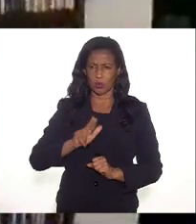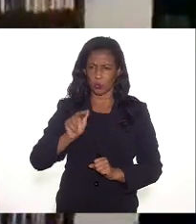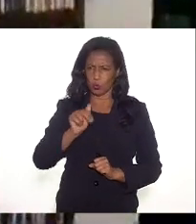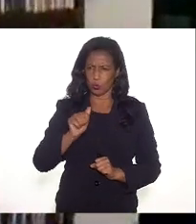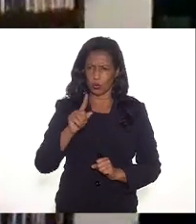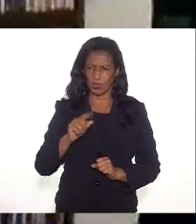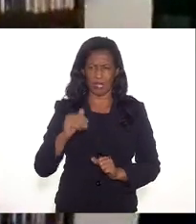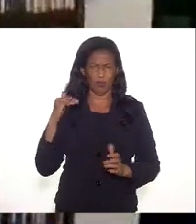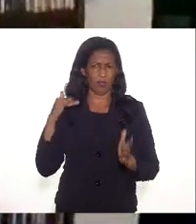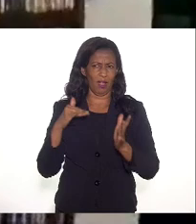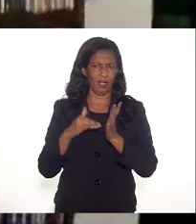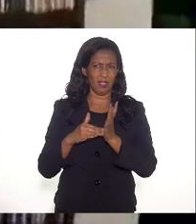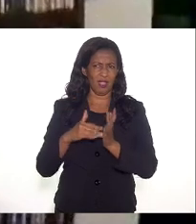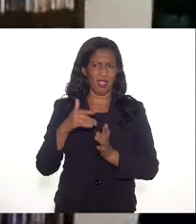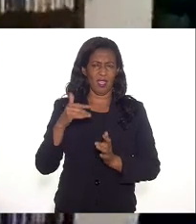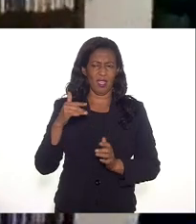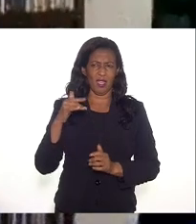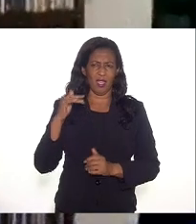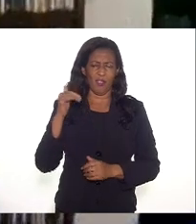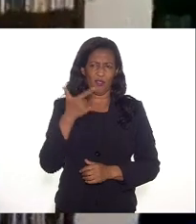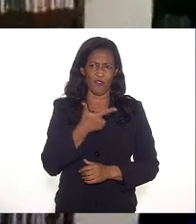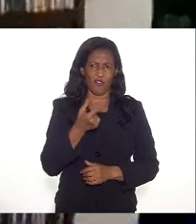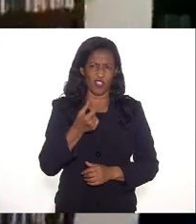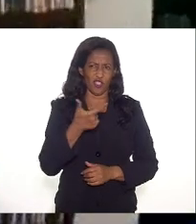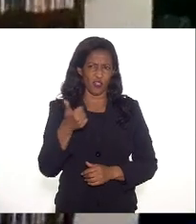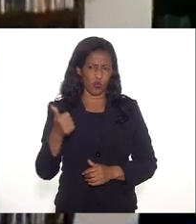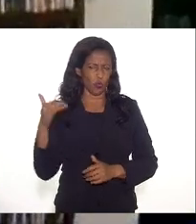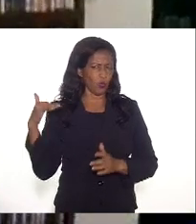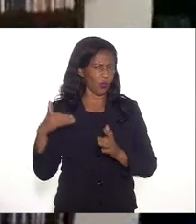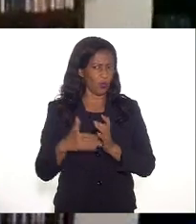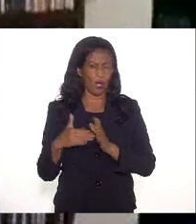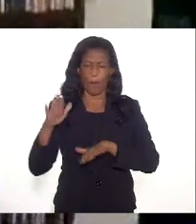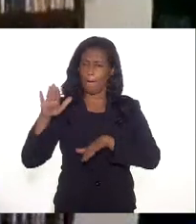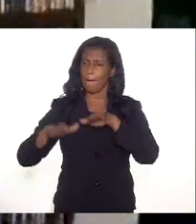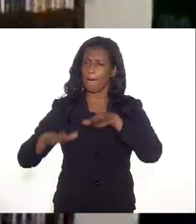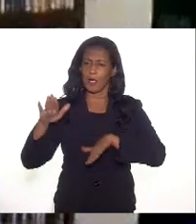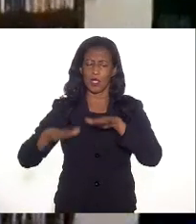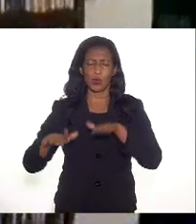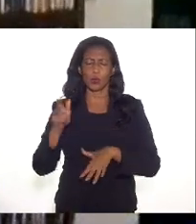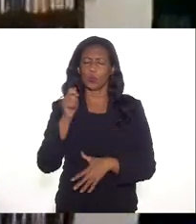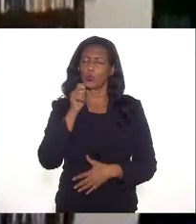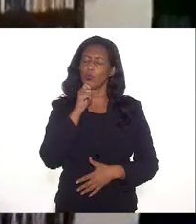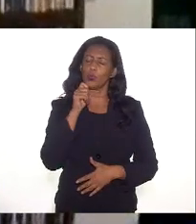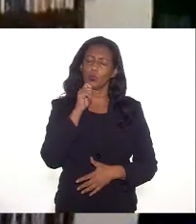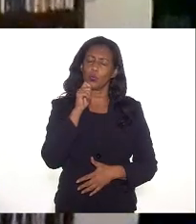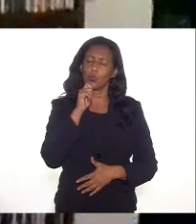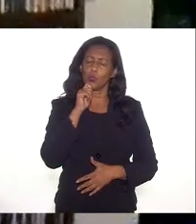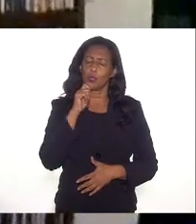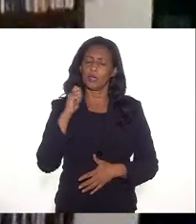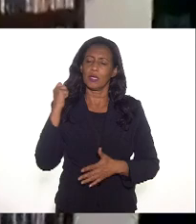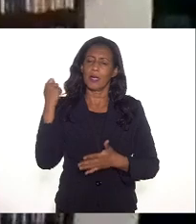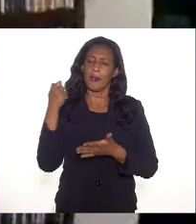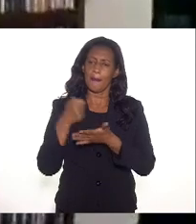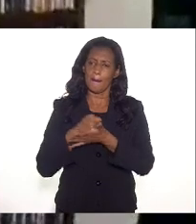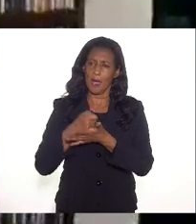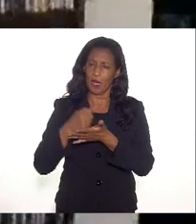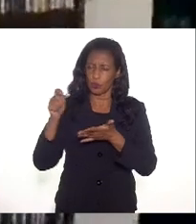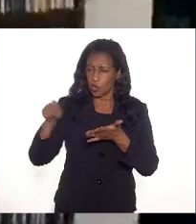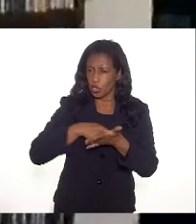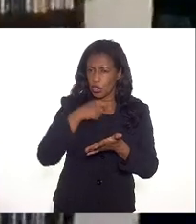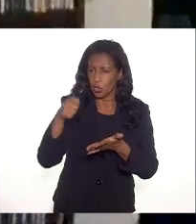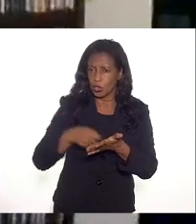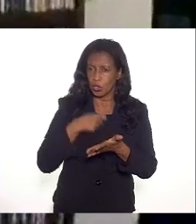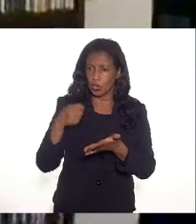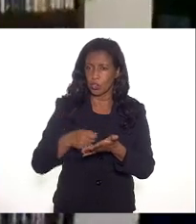o final de 2021 mesmo que não tenham sido empenhados inscritos